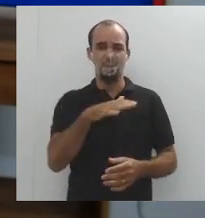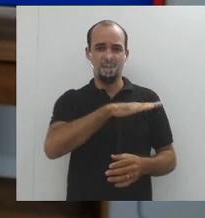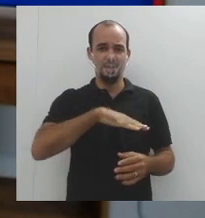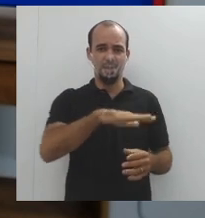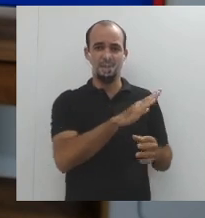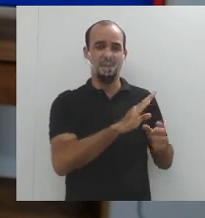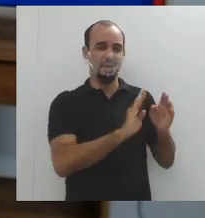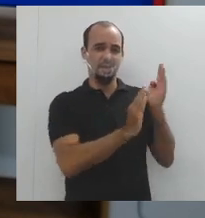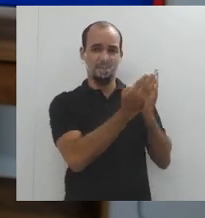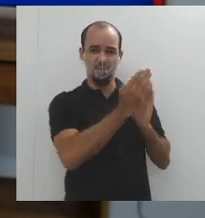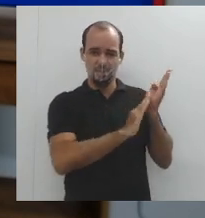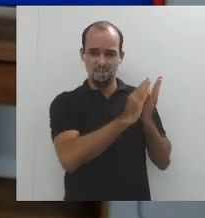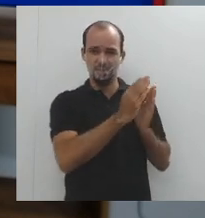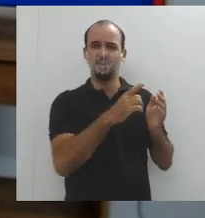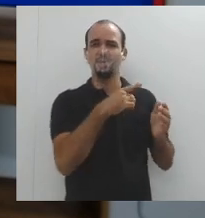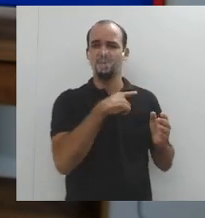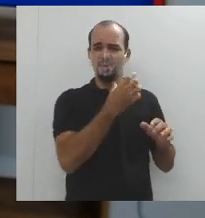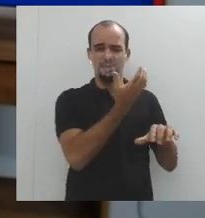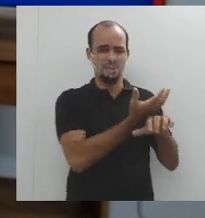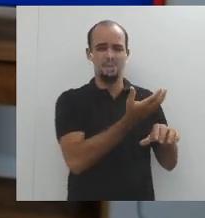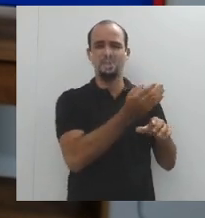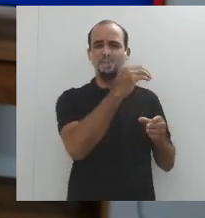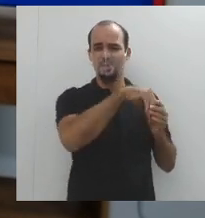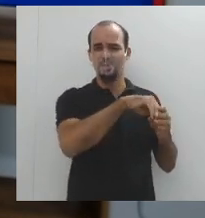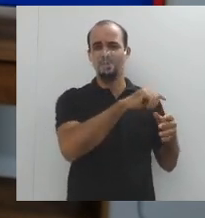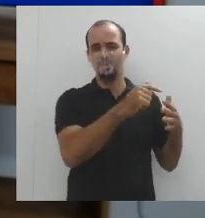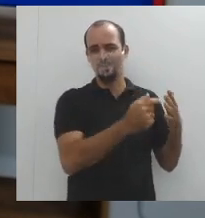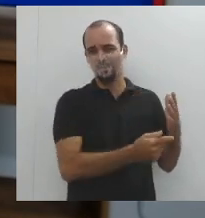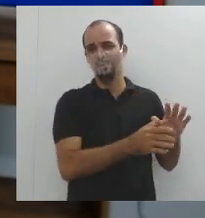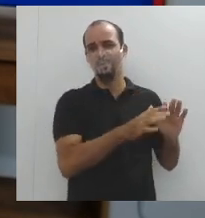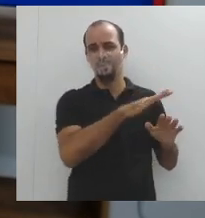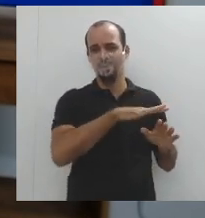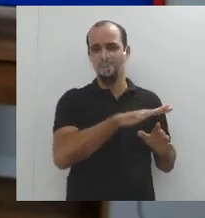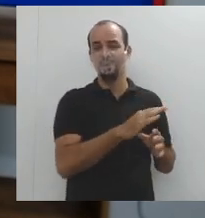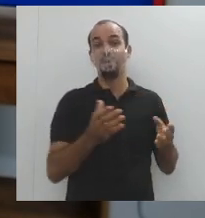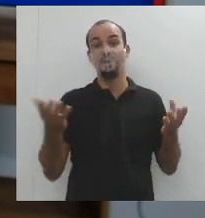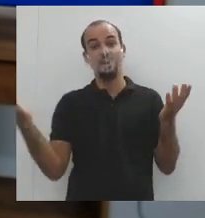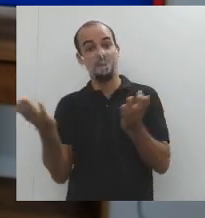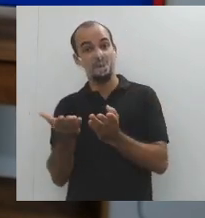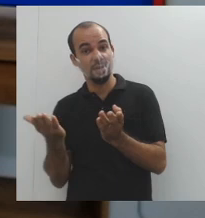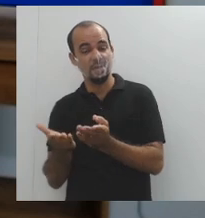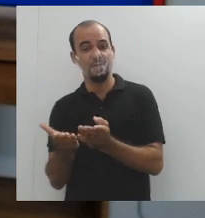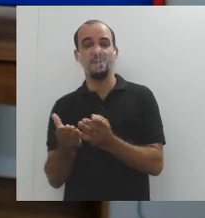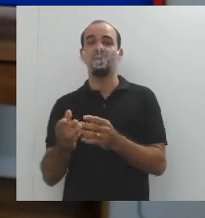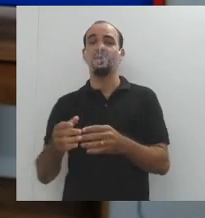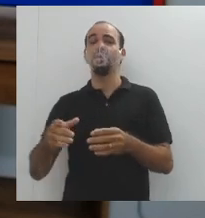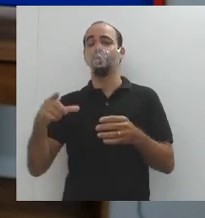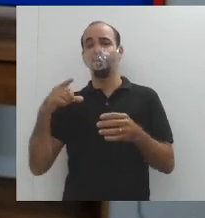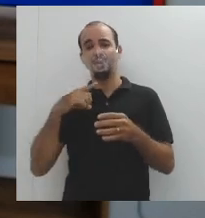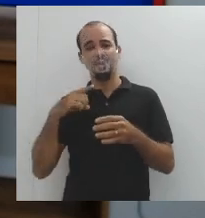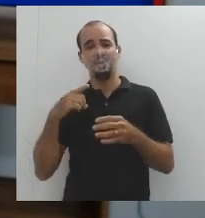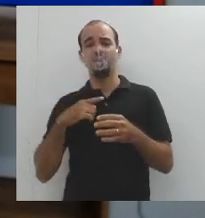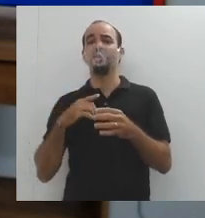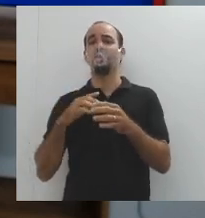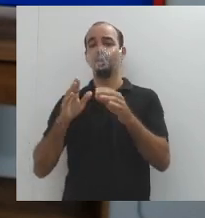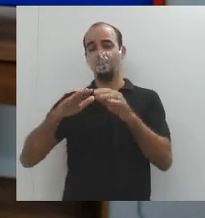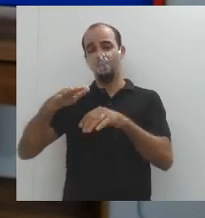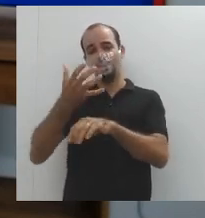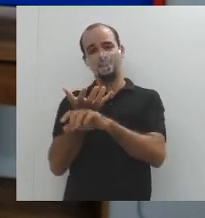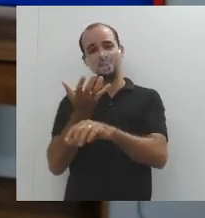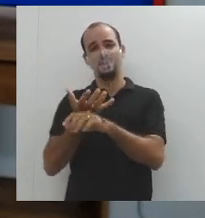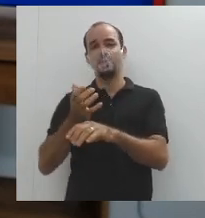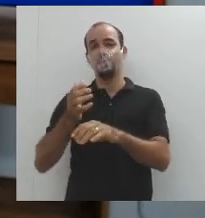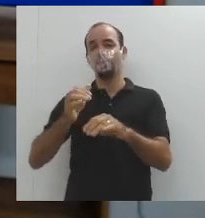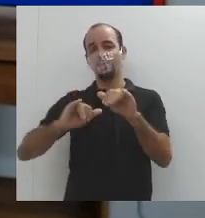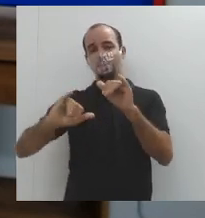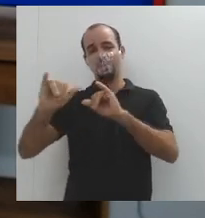comigo, nós vamos dar uma visão de química dos glicídios. É a química